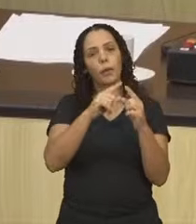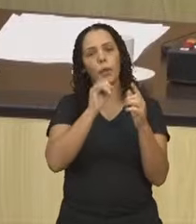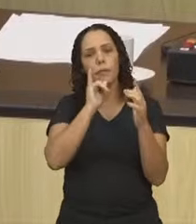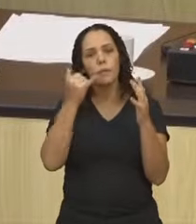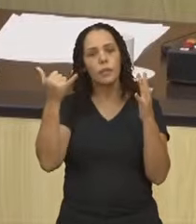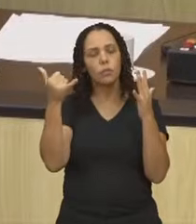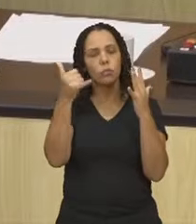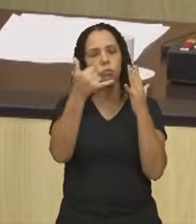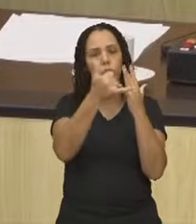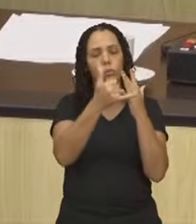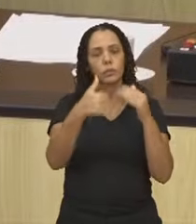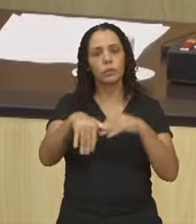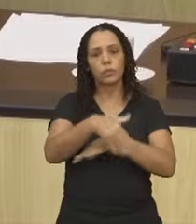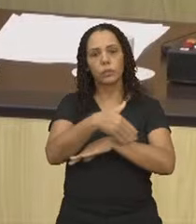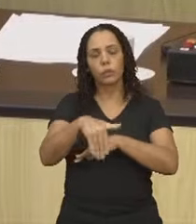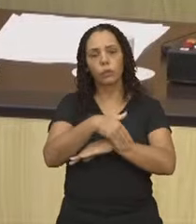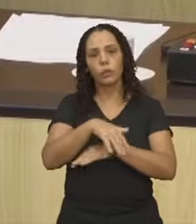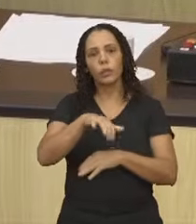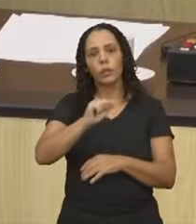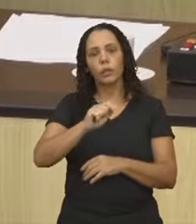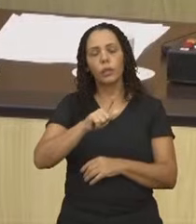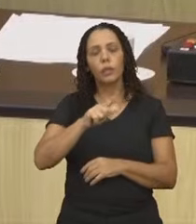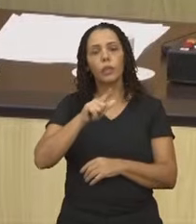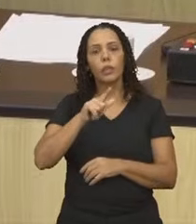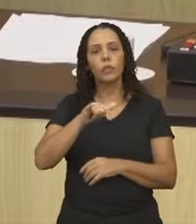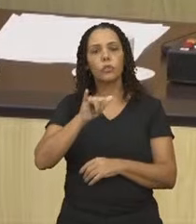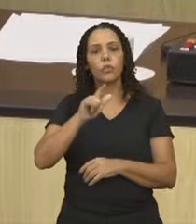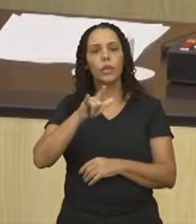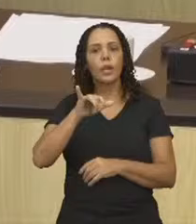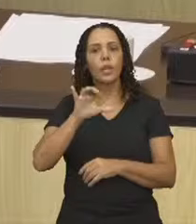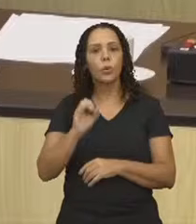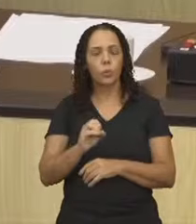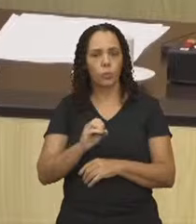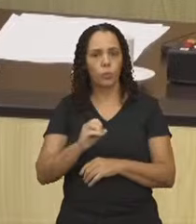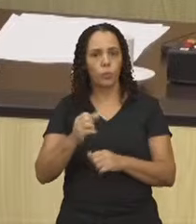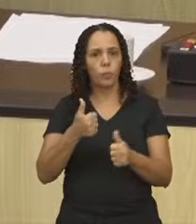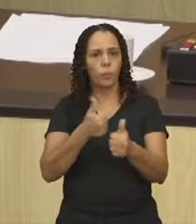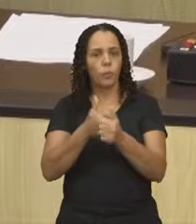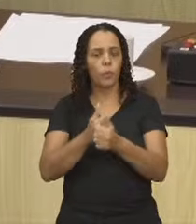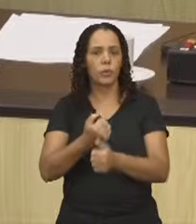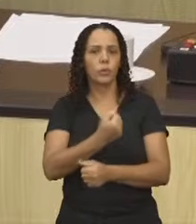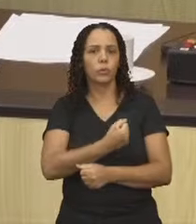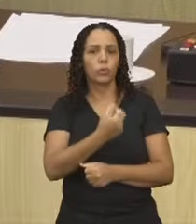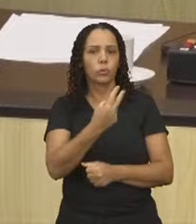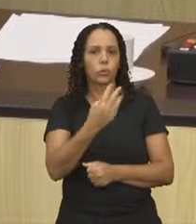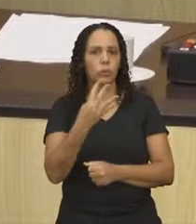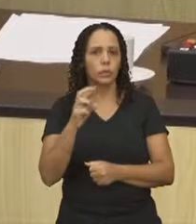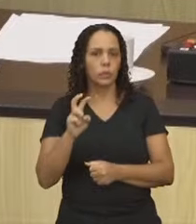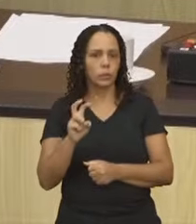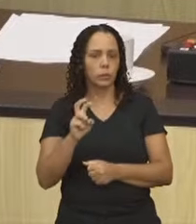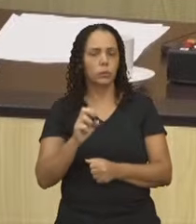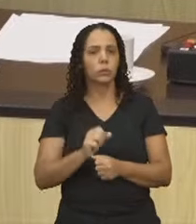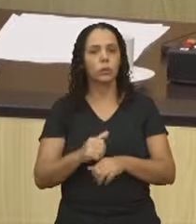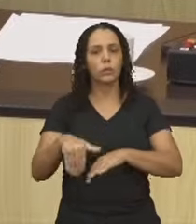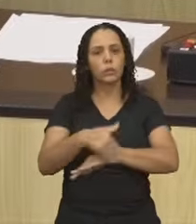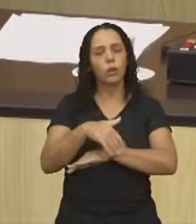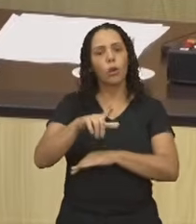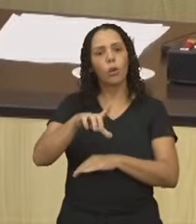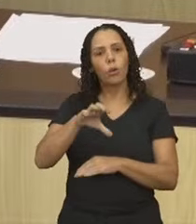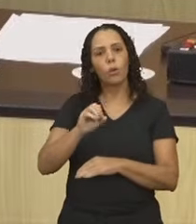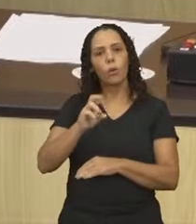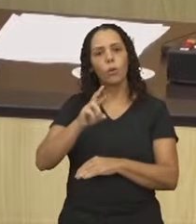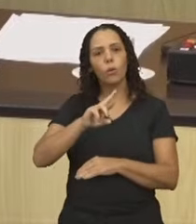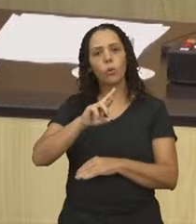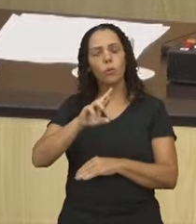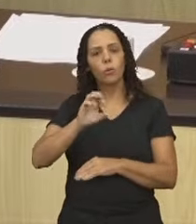elétrica, situadas na rua Higínio Ribeiro de Carvalho, próximo ao número 245, e na rua Lourenço da